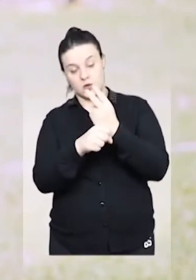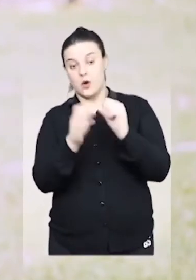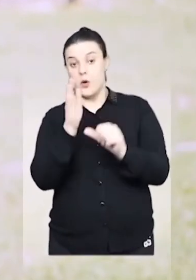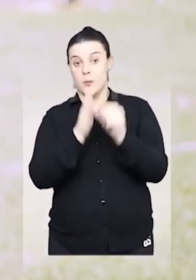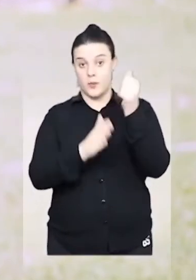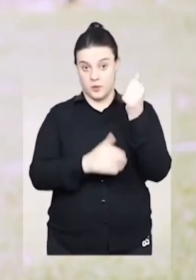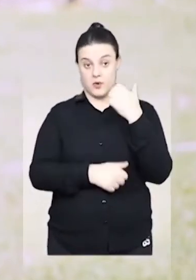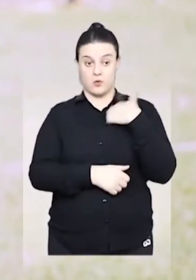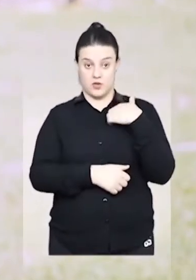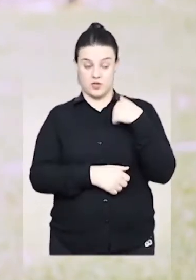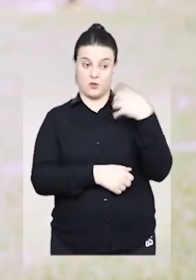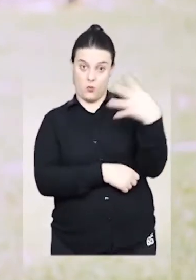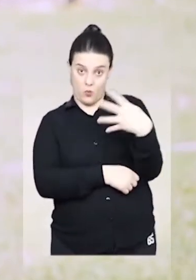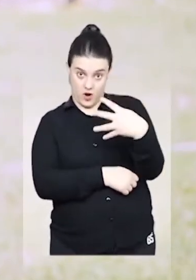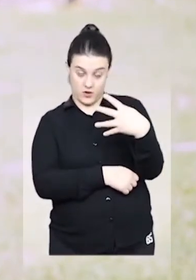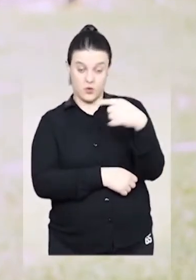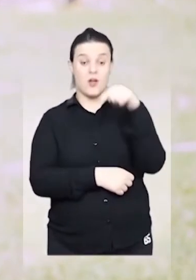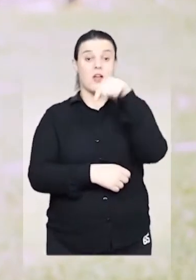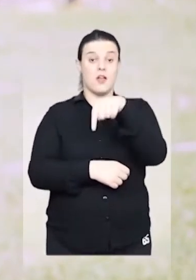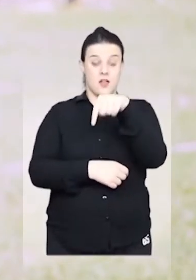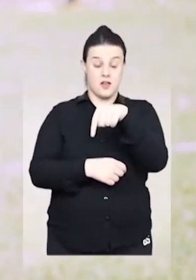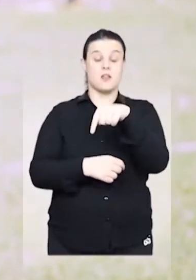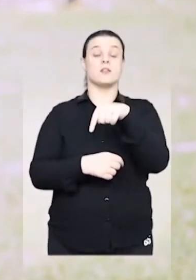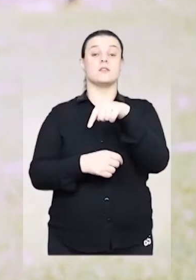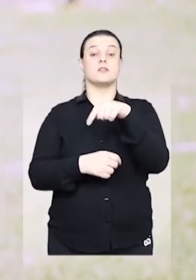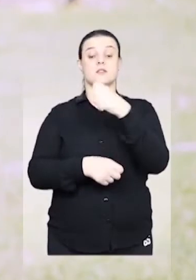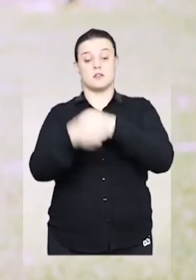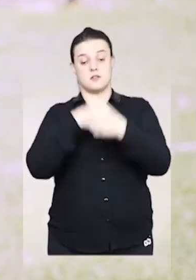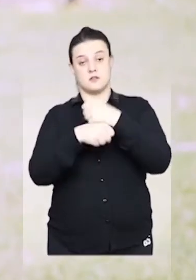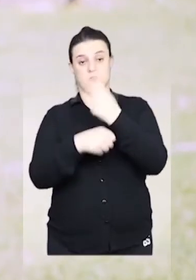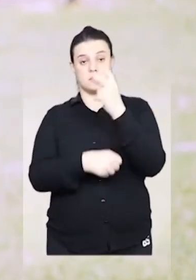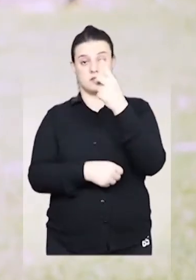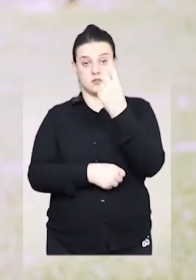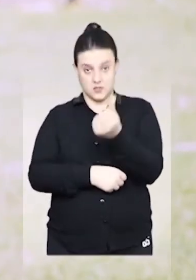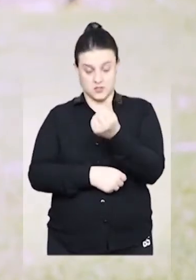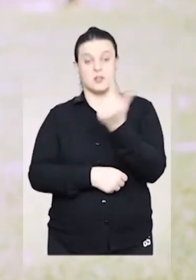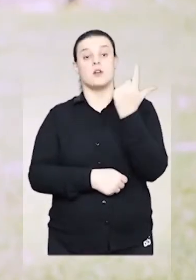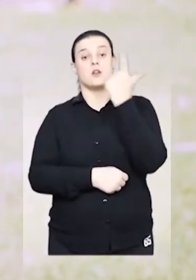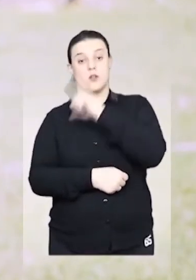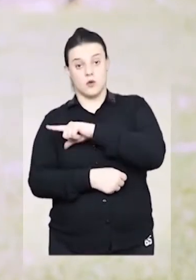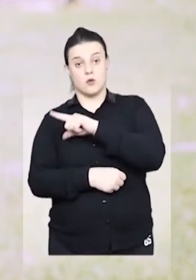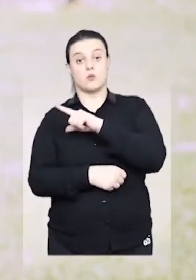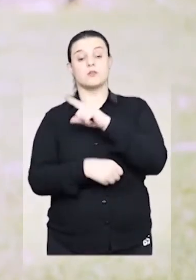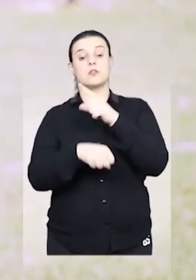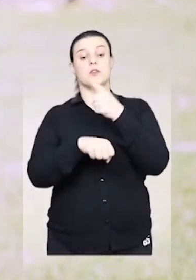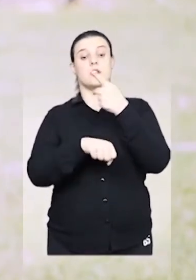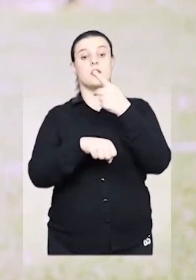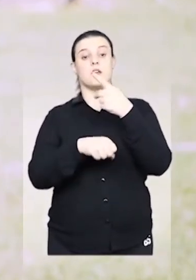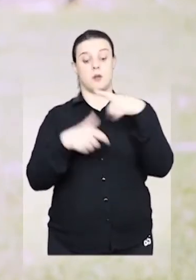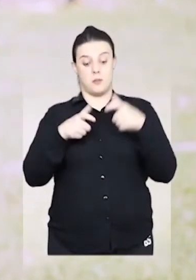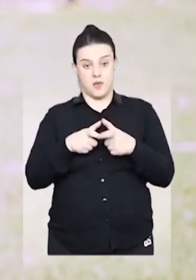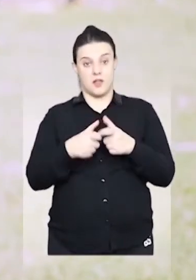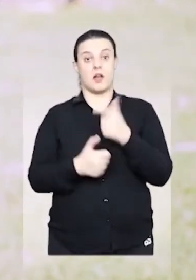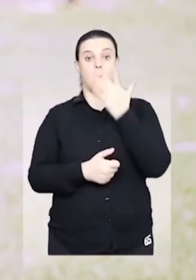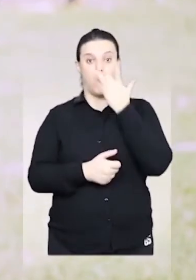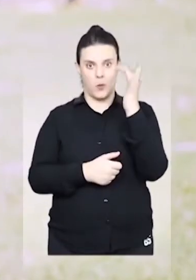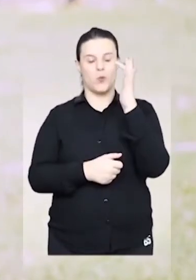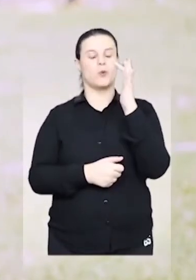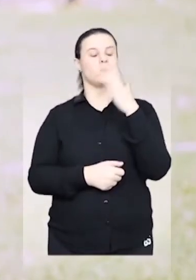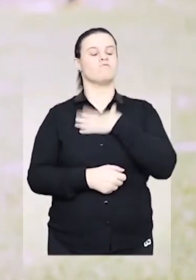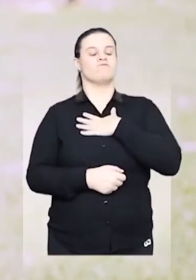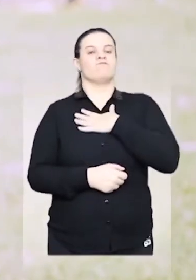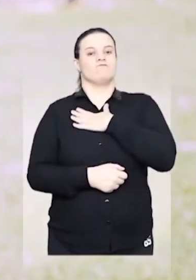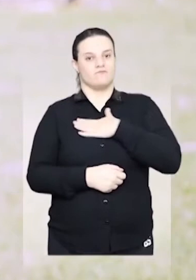no primeiro da Argentina eu fiquei em 4º, e nesse Parapan-Americano em 2016, no ano olímpico, eu consegui a medalha de ouro. Então, foi